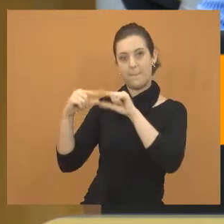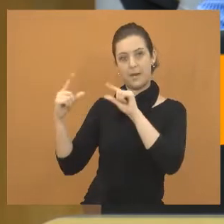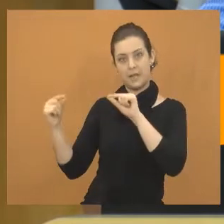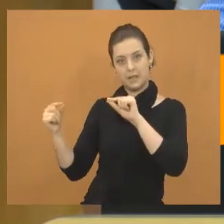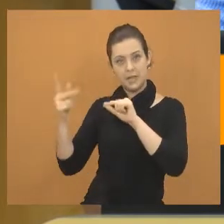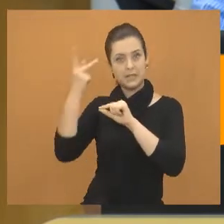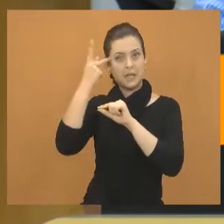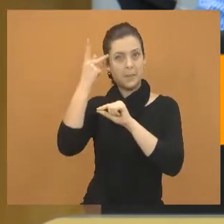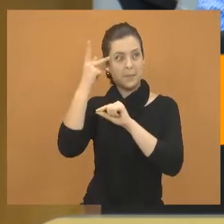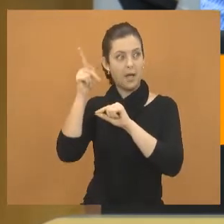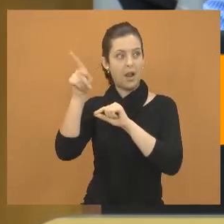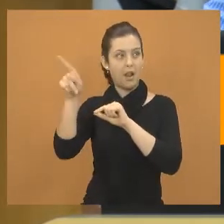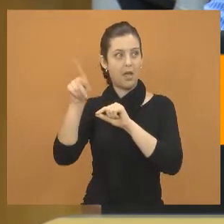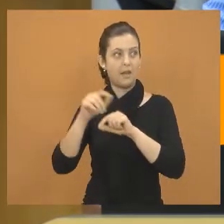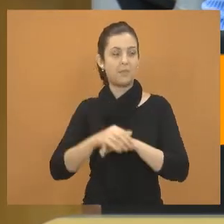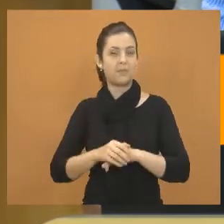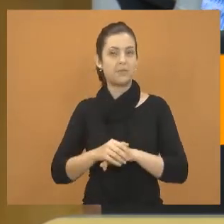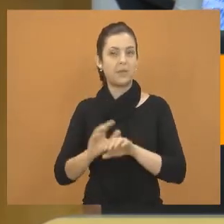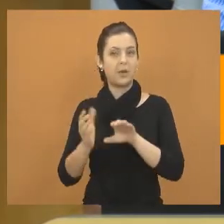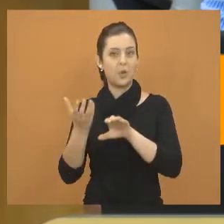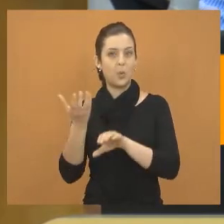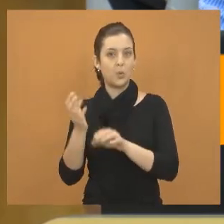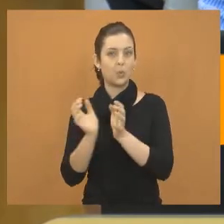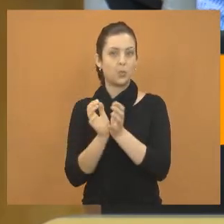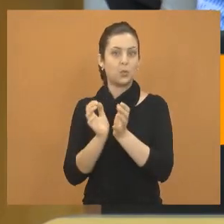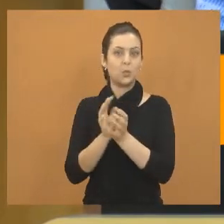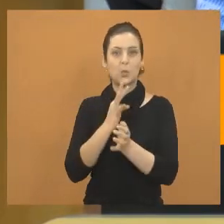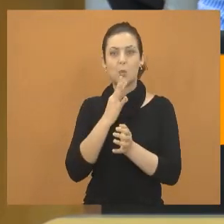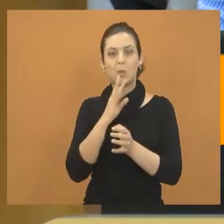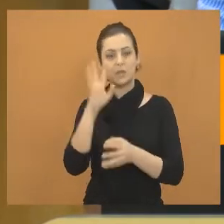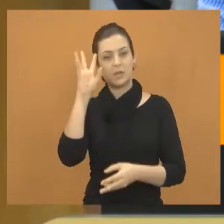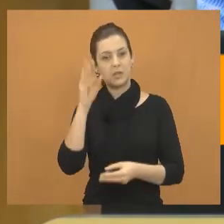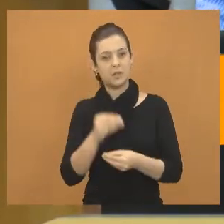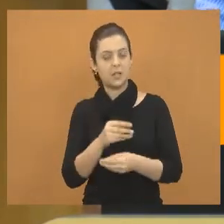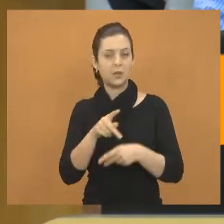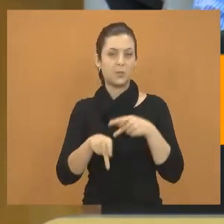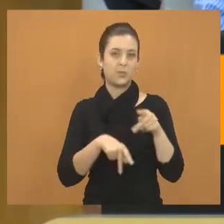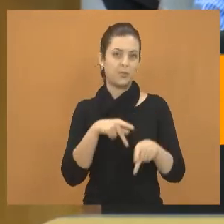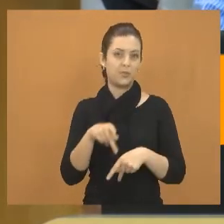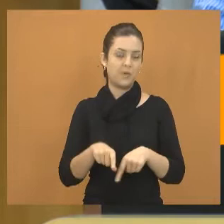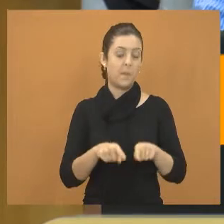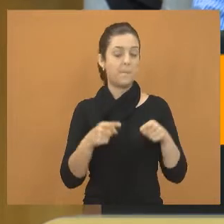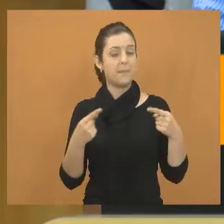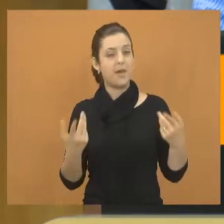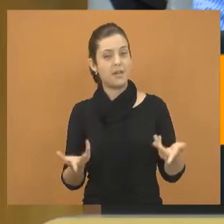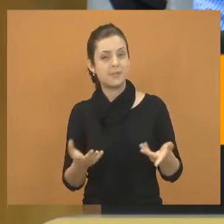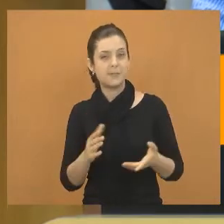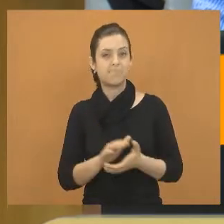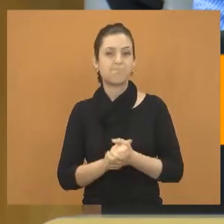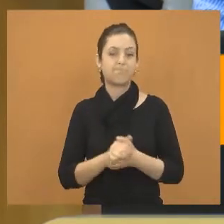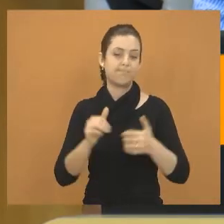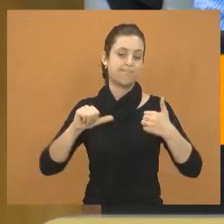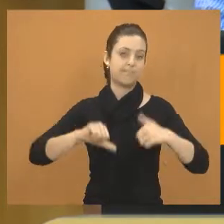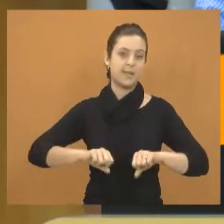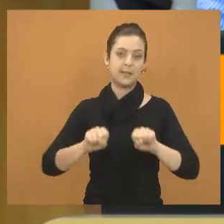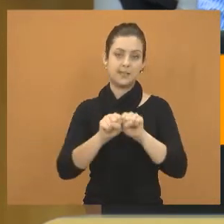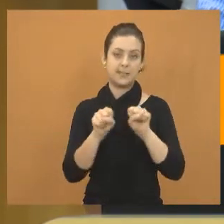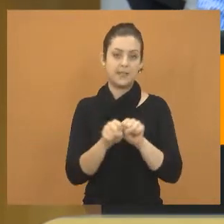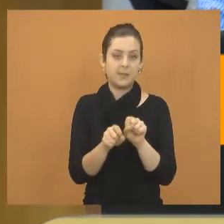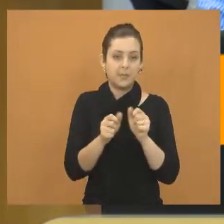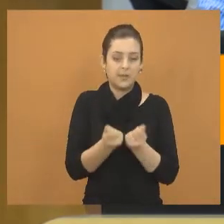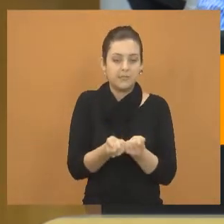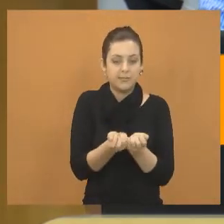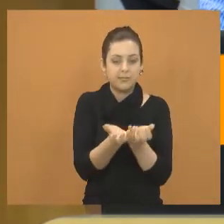ou quem está em São Paulo, na Assembleia Legislativa, muitas vezes não conhece a realidade da população. Mas, infelizmente, o nosso sistema de